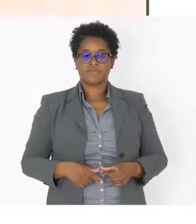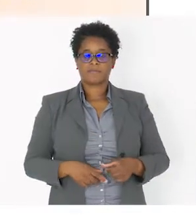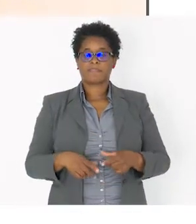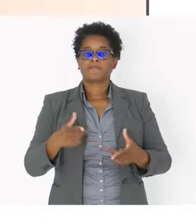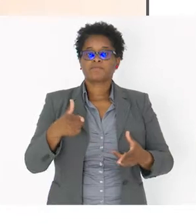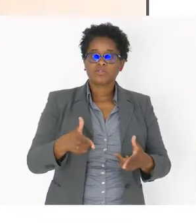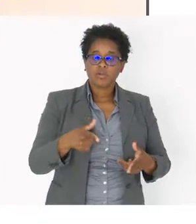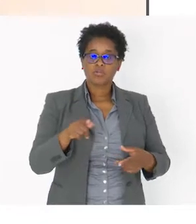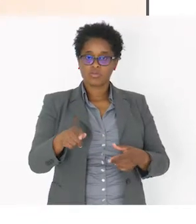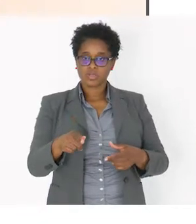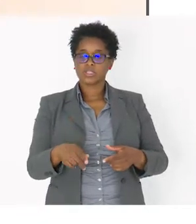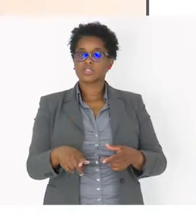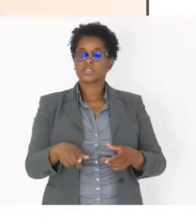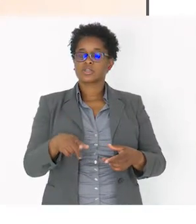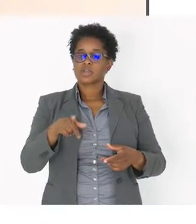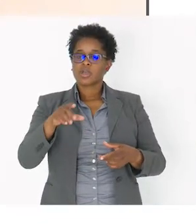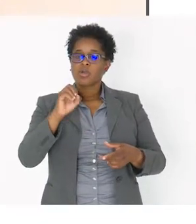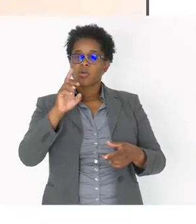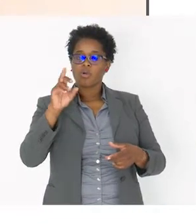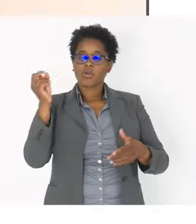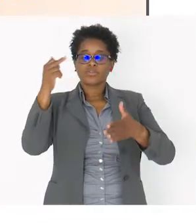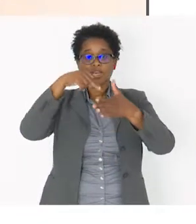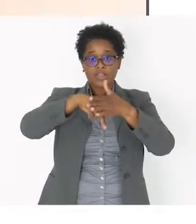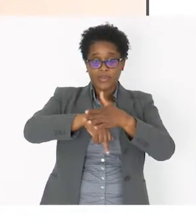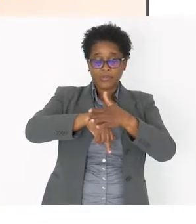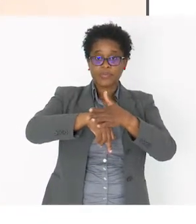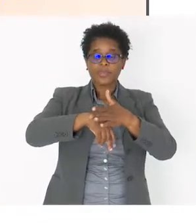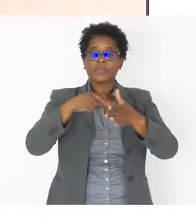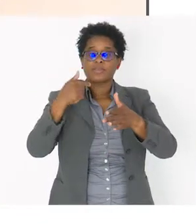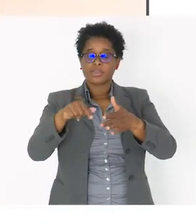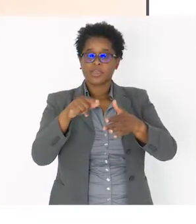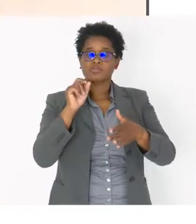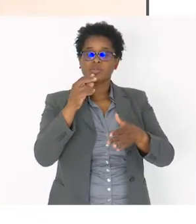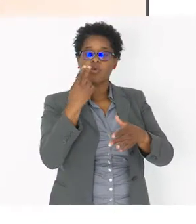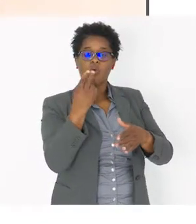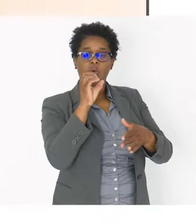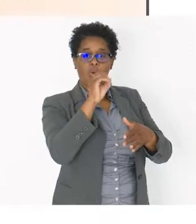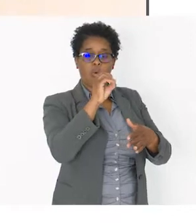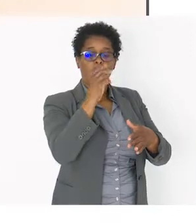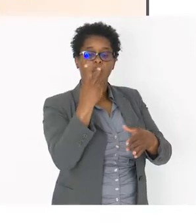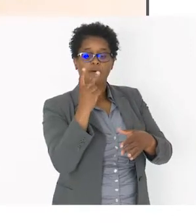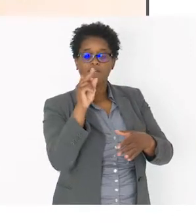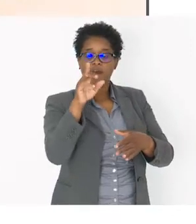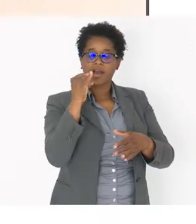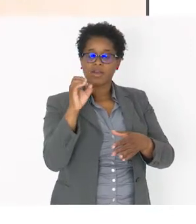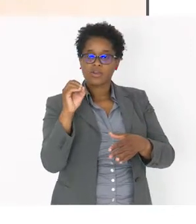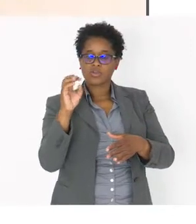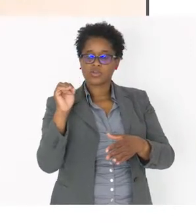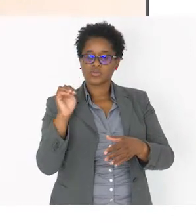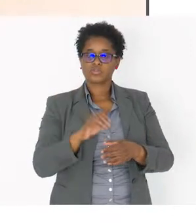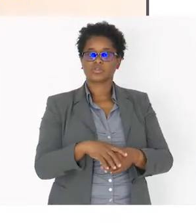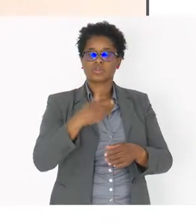diz respeito aos órgãos internos, temos os ovários, as trompas